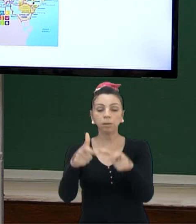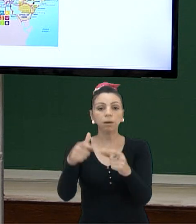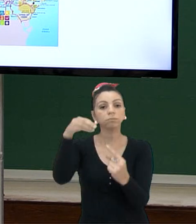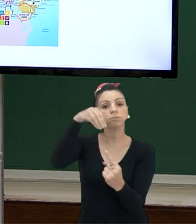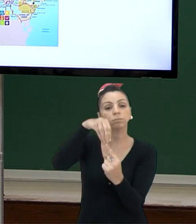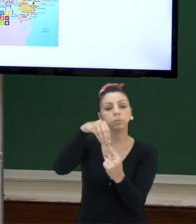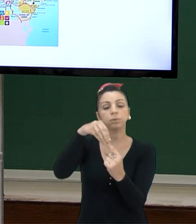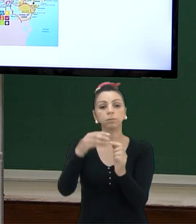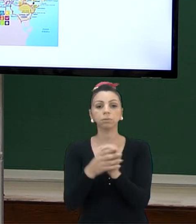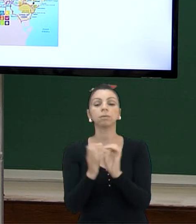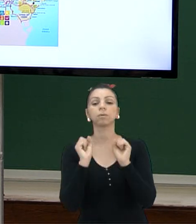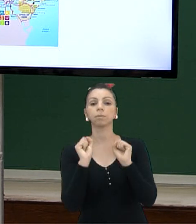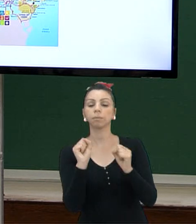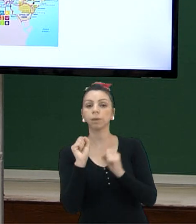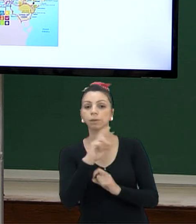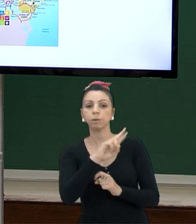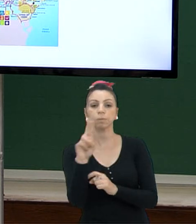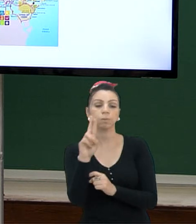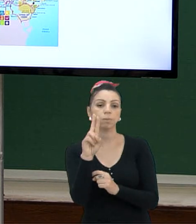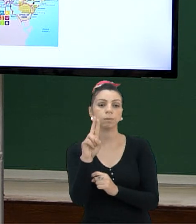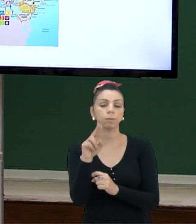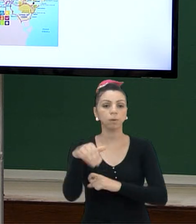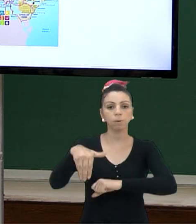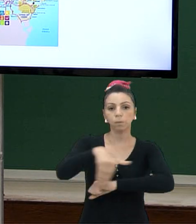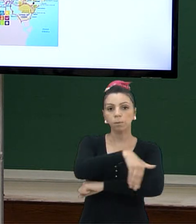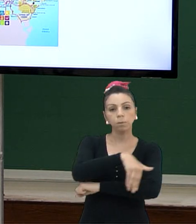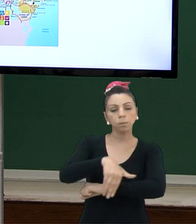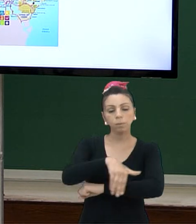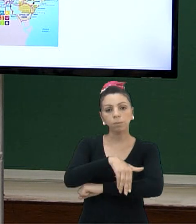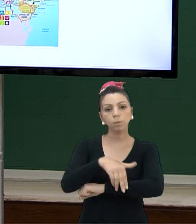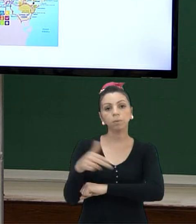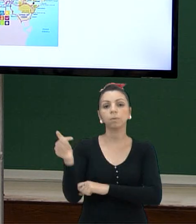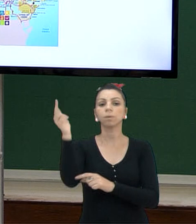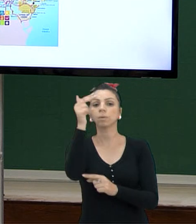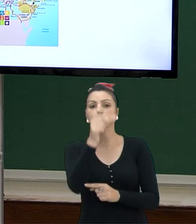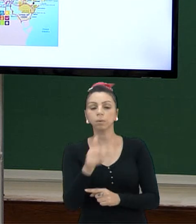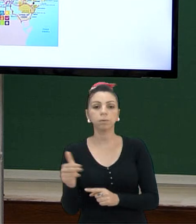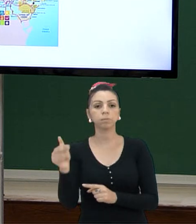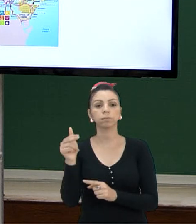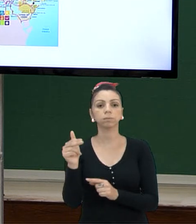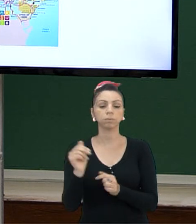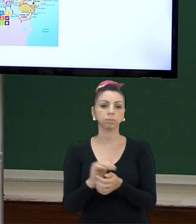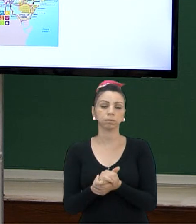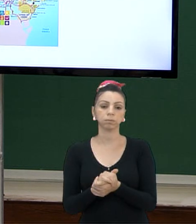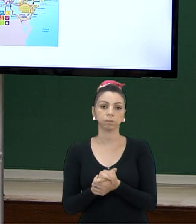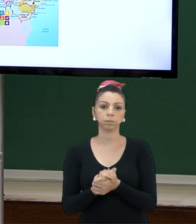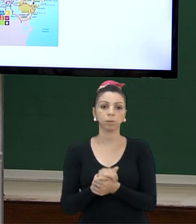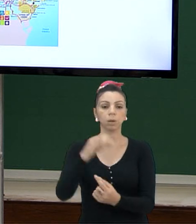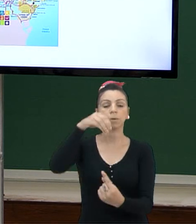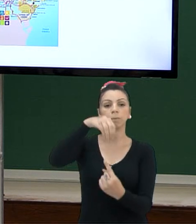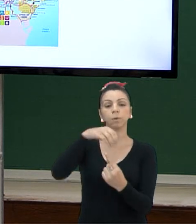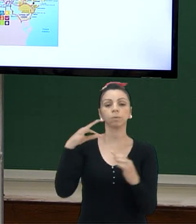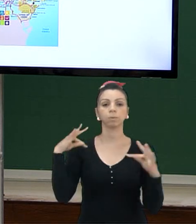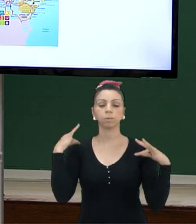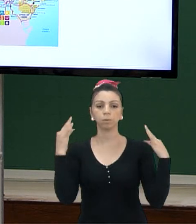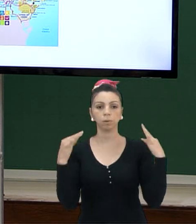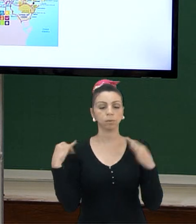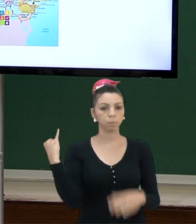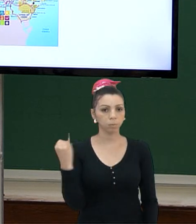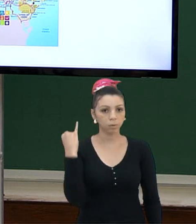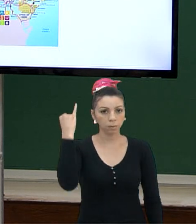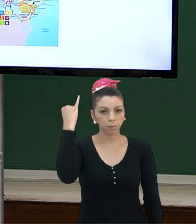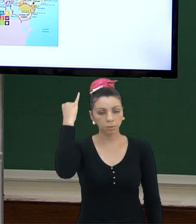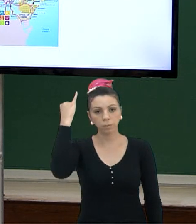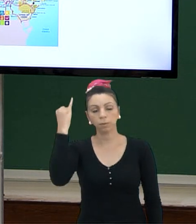localizarem no local. Você pode colocar nome de ruas, colocar o desenho de uma de um ponto turístico importante, como